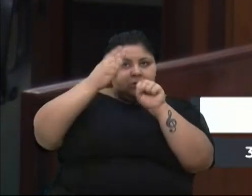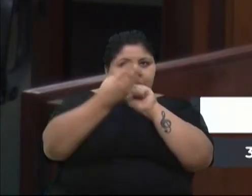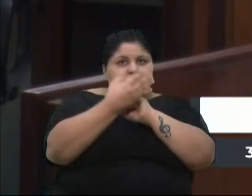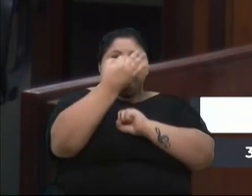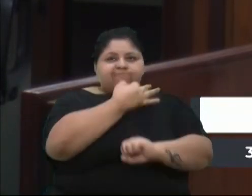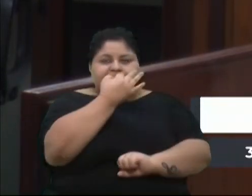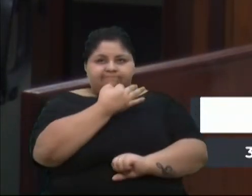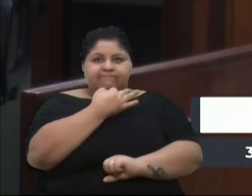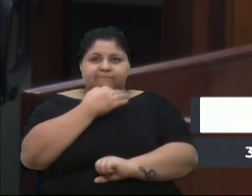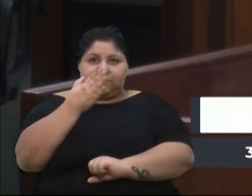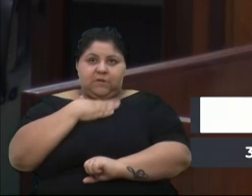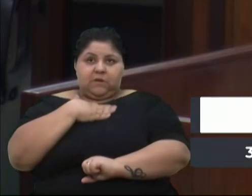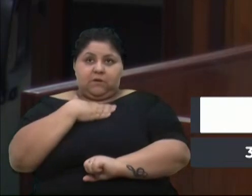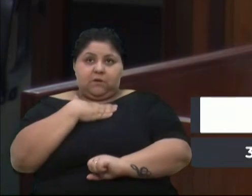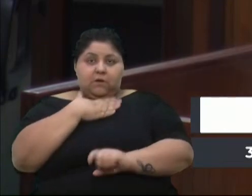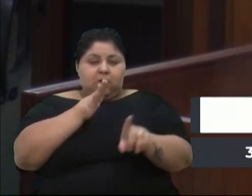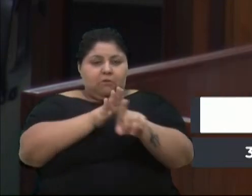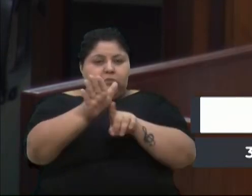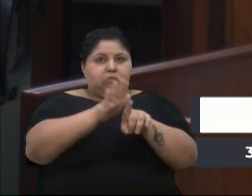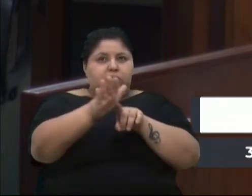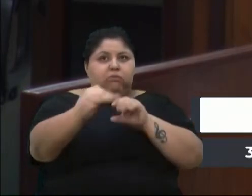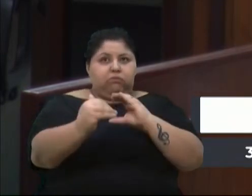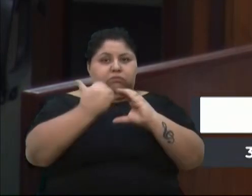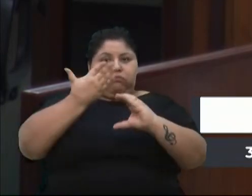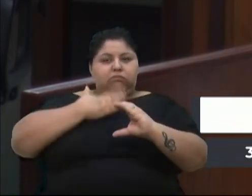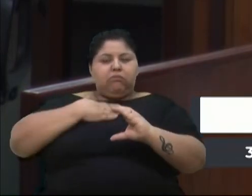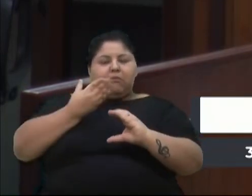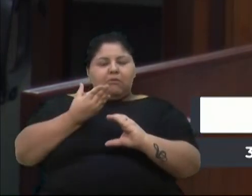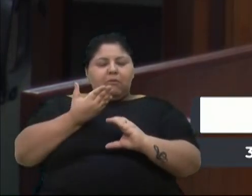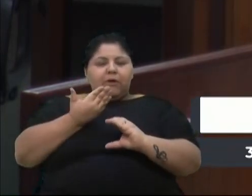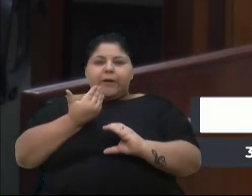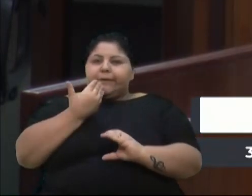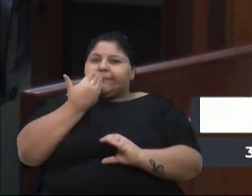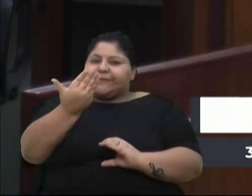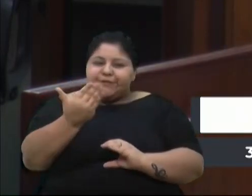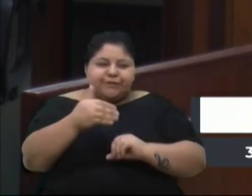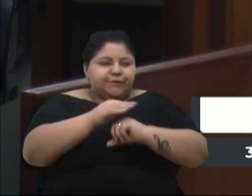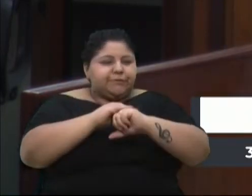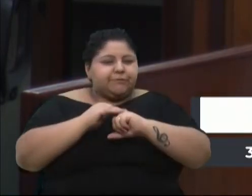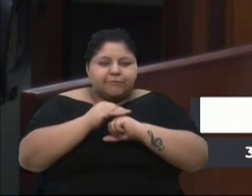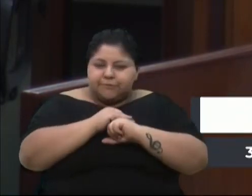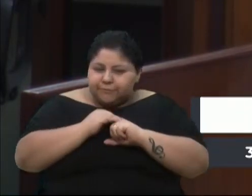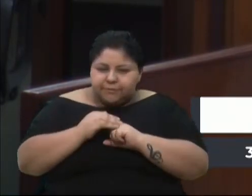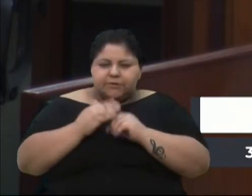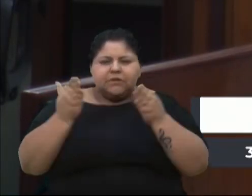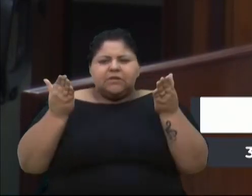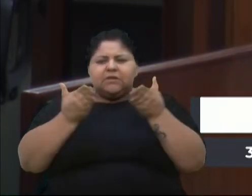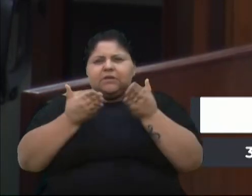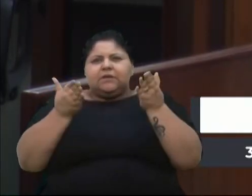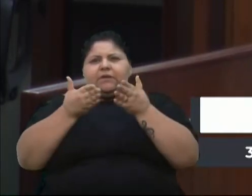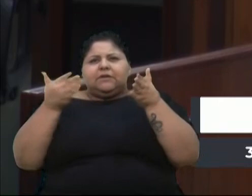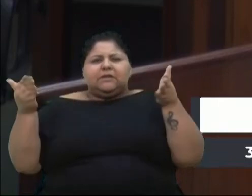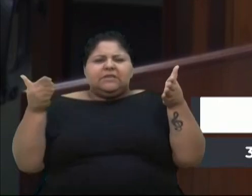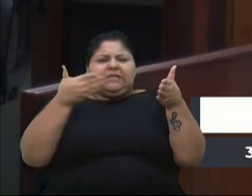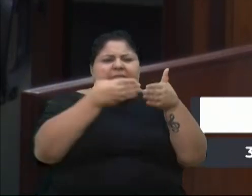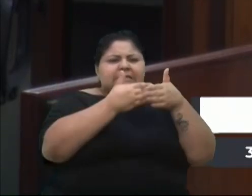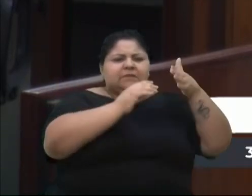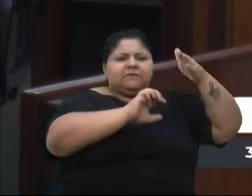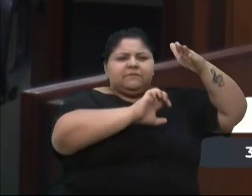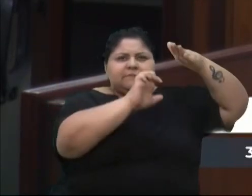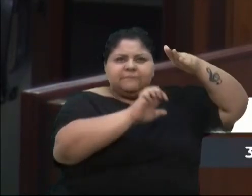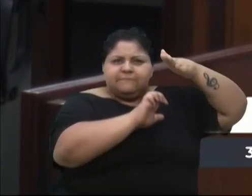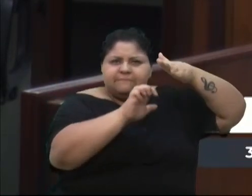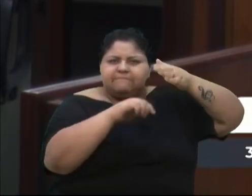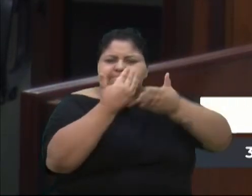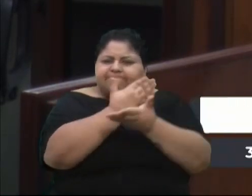recebe muitas demandas, muitos pedidos, mas a gente está conversando, a gente vai chegar lá com essa empresa que está entrando aí, que